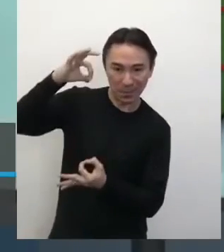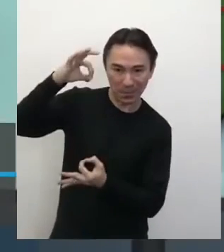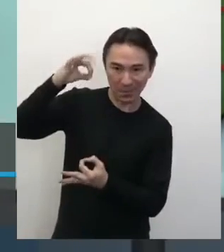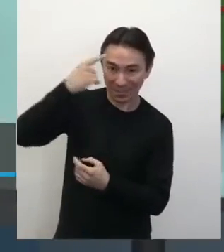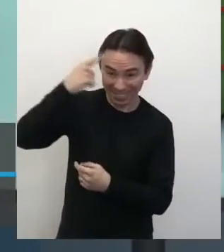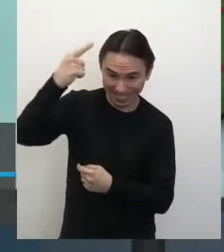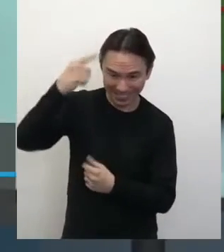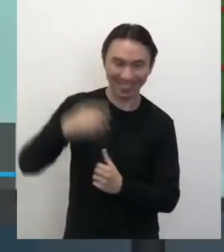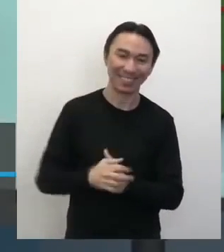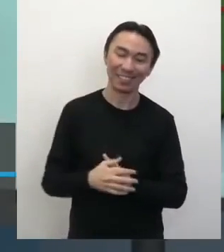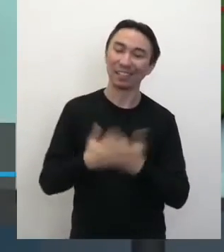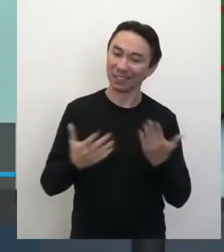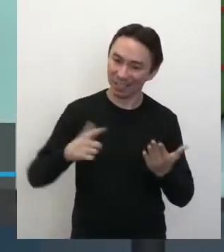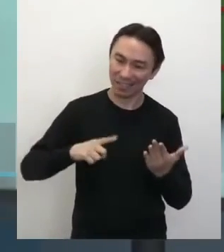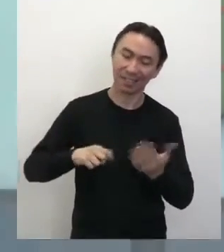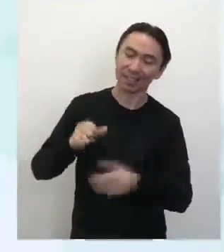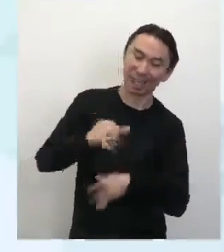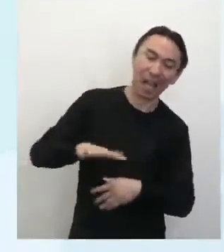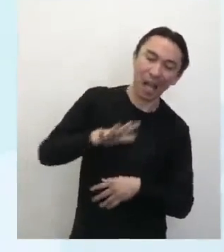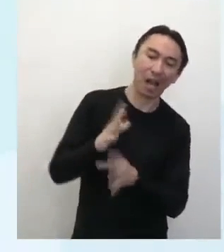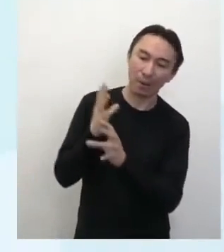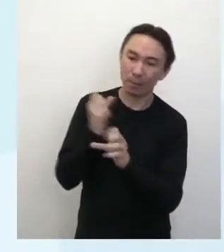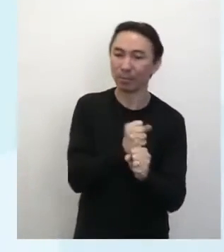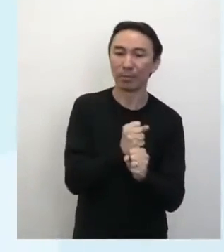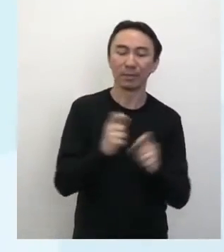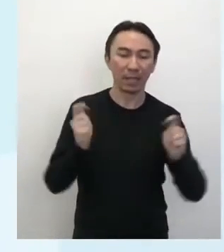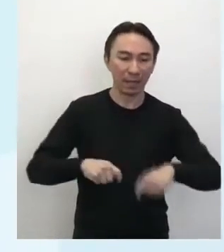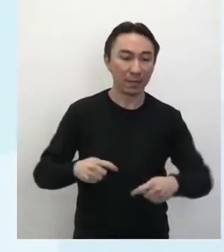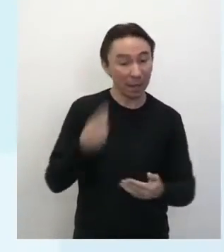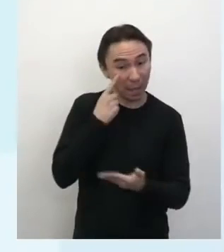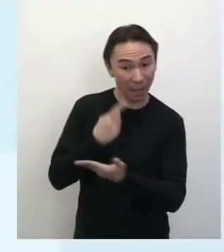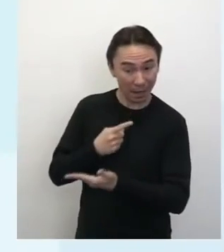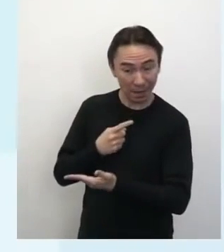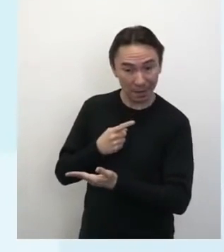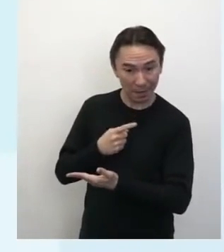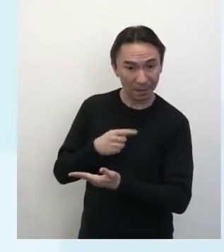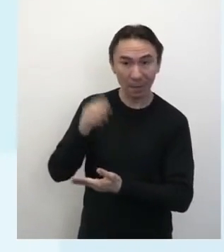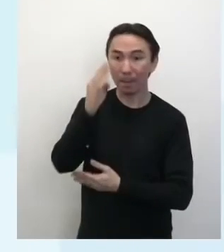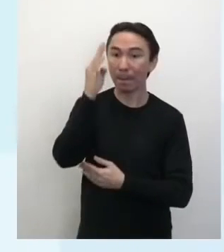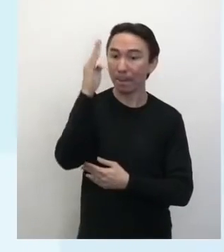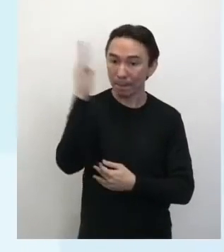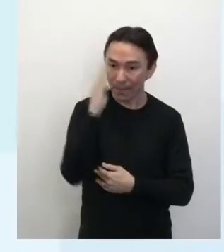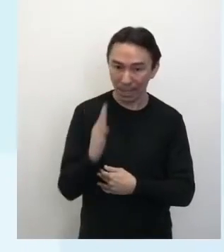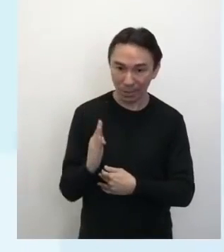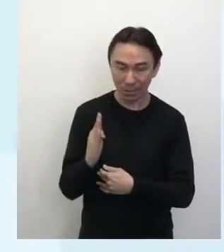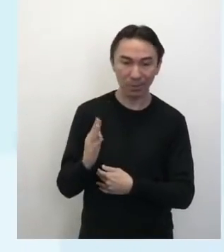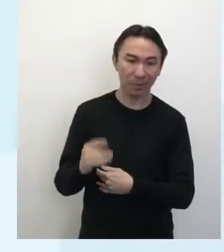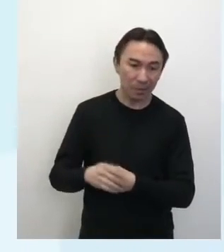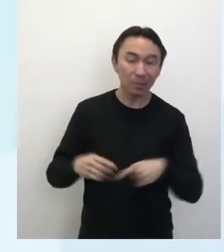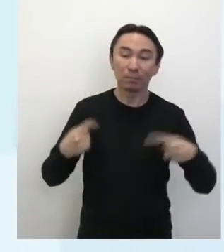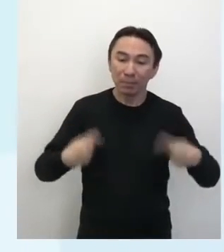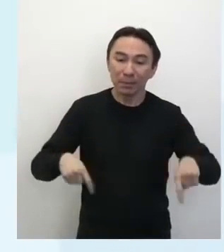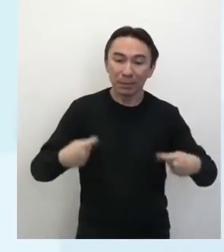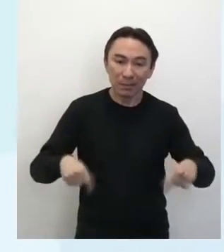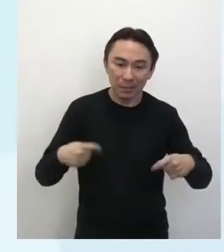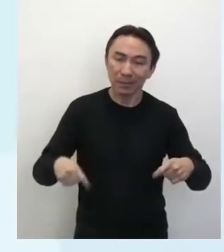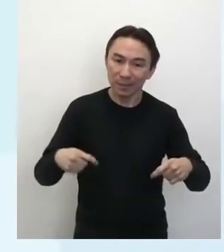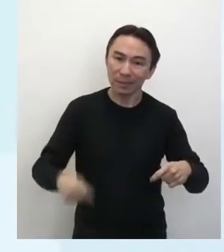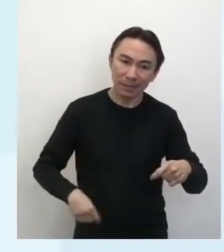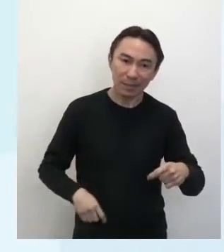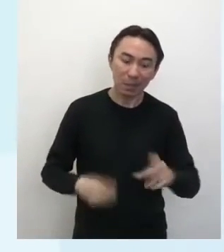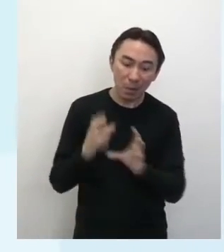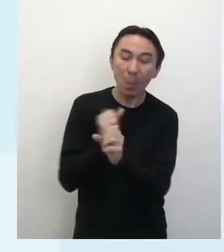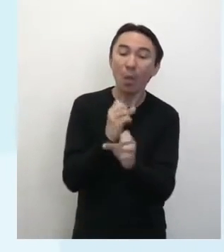figura. No caso do Brasil, né, um terreno dentro do Brasil como esse daí, nós teríamos que calcular em